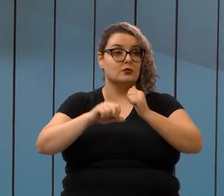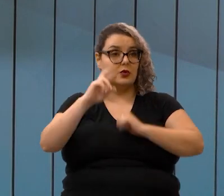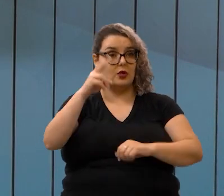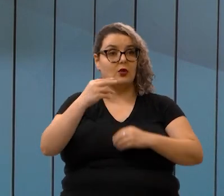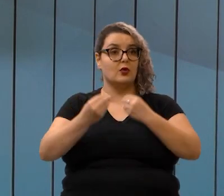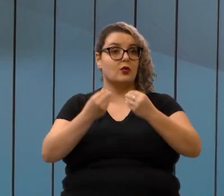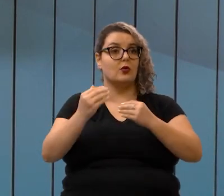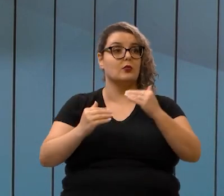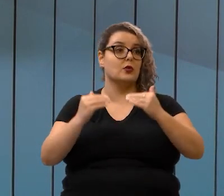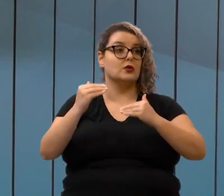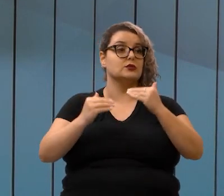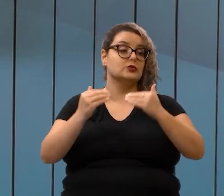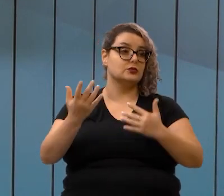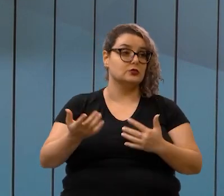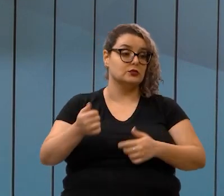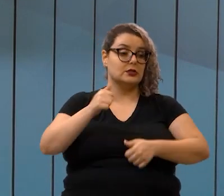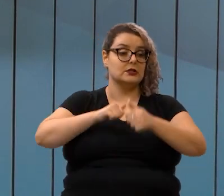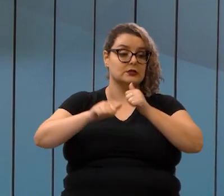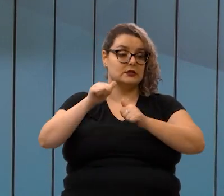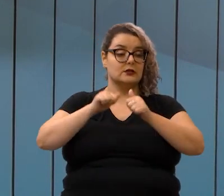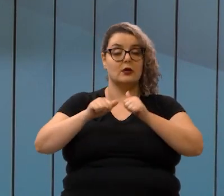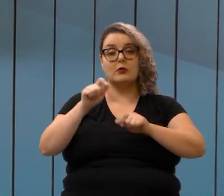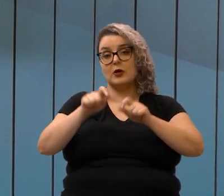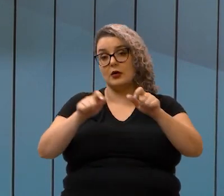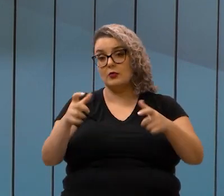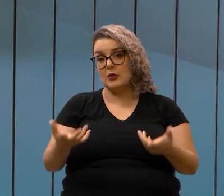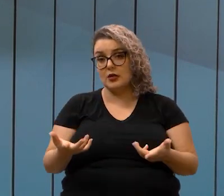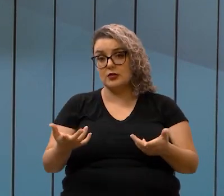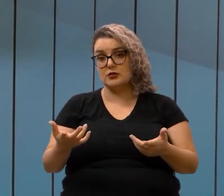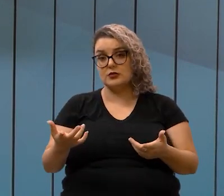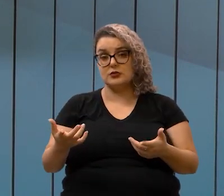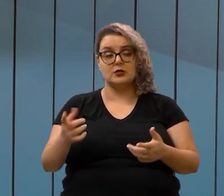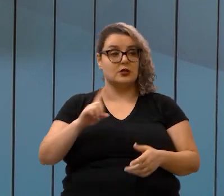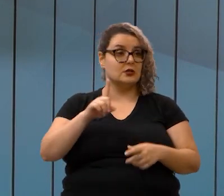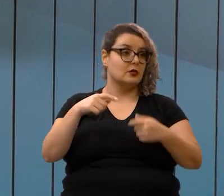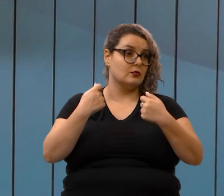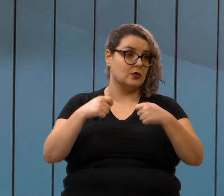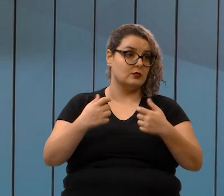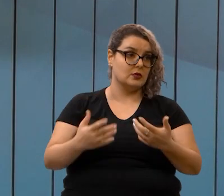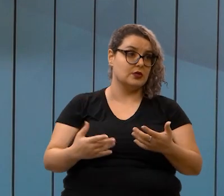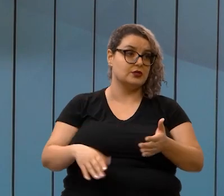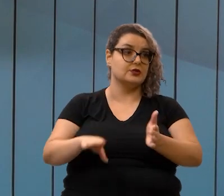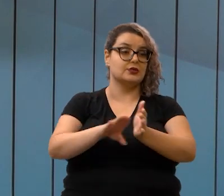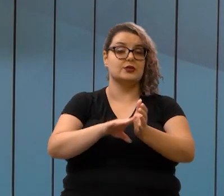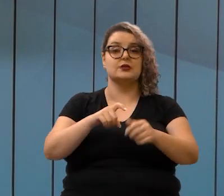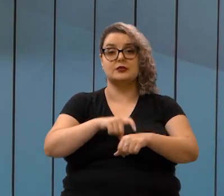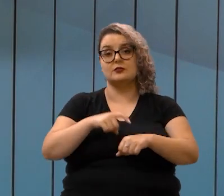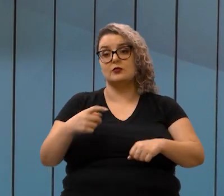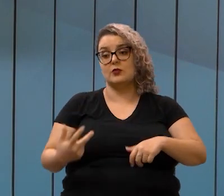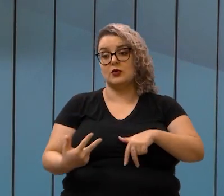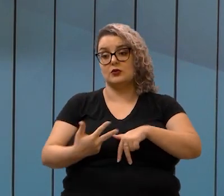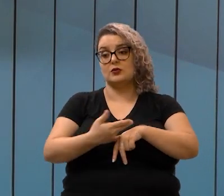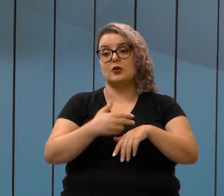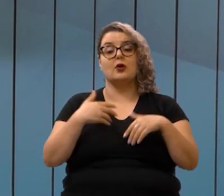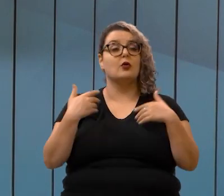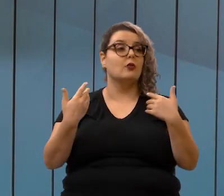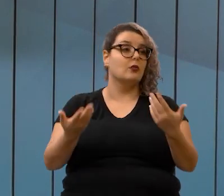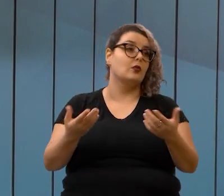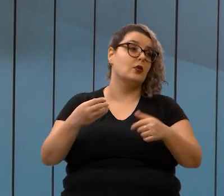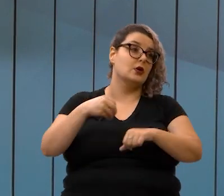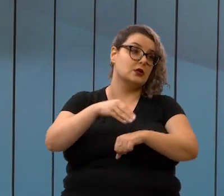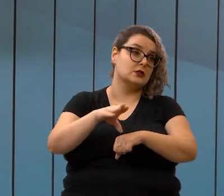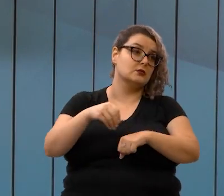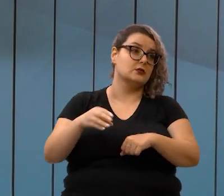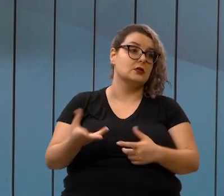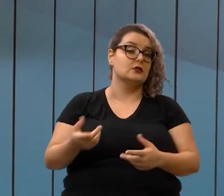como fazer um equilíbrio, né, desse consumo para que as pessoas não precisem chegar a esse ponto cirúrgico, né? Qual seria aí